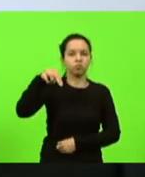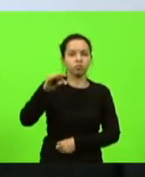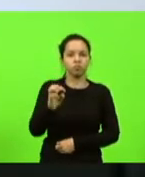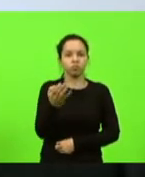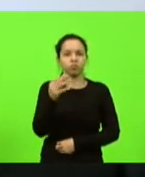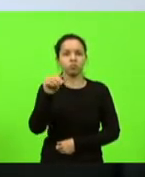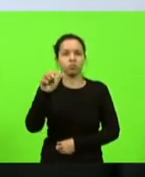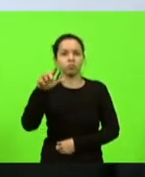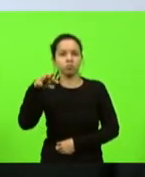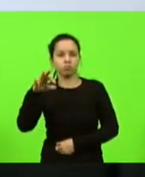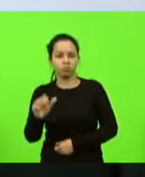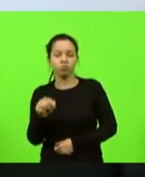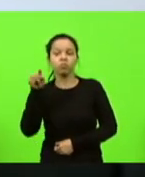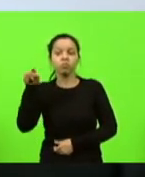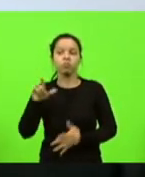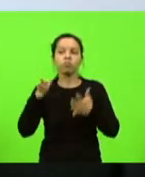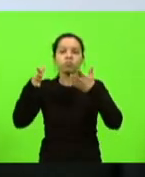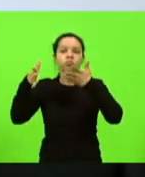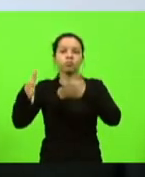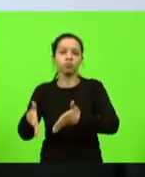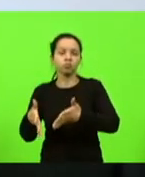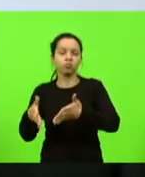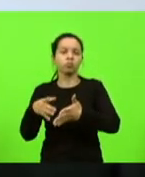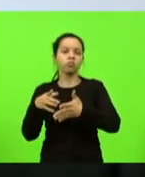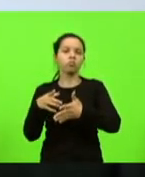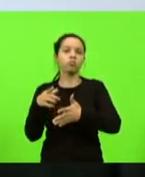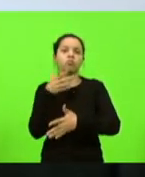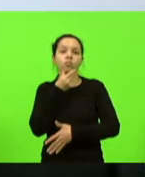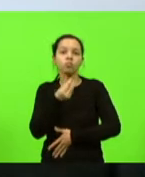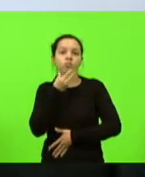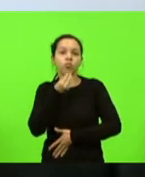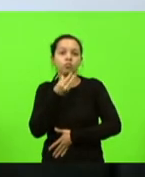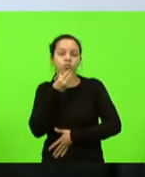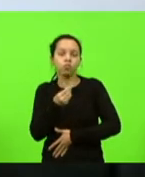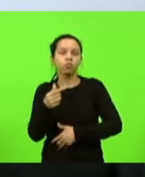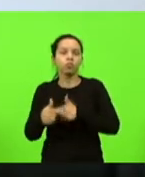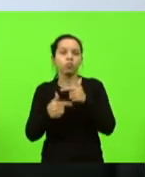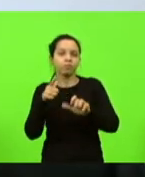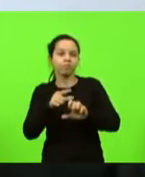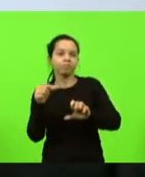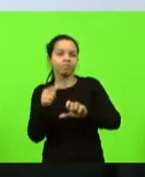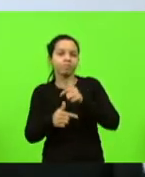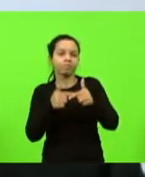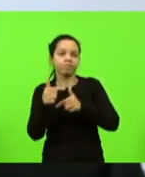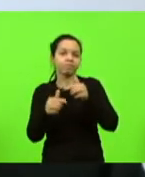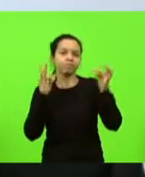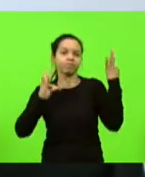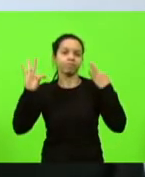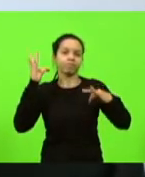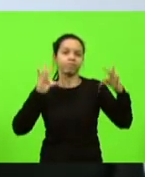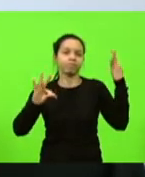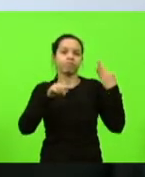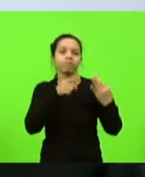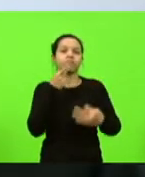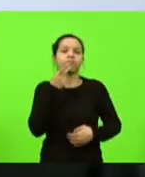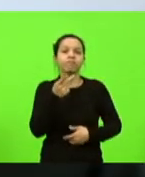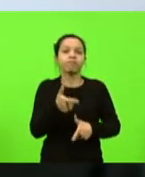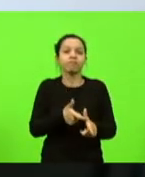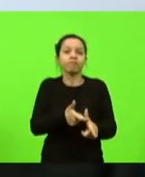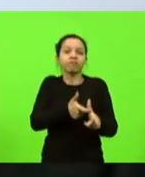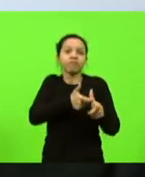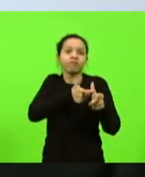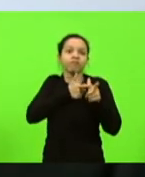turismo. Ele está devendo. Ele falou, eu fui proibido de trabalhar pelo Estado e eu estou devendo. Daí ele